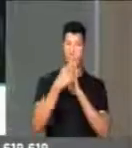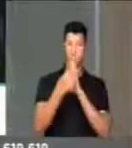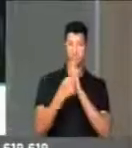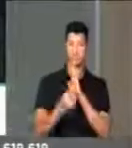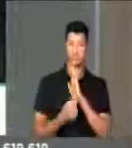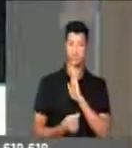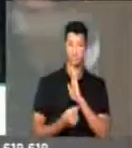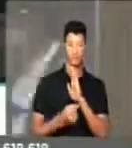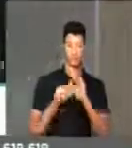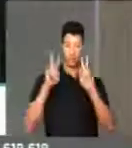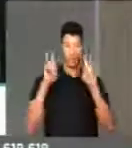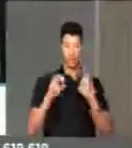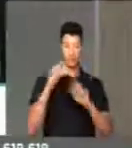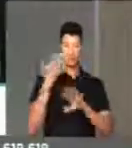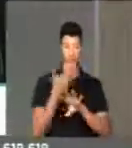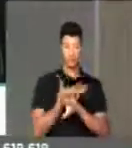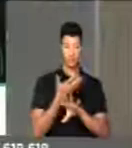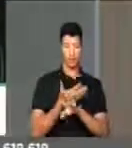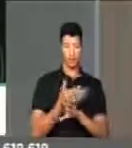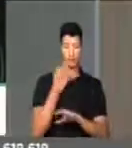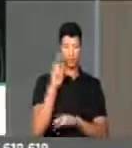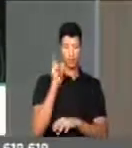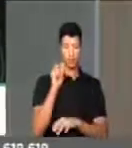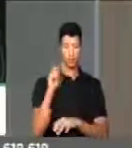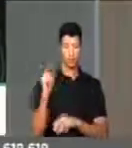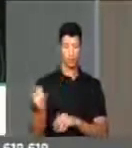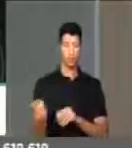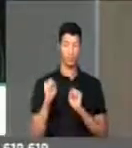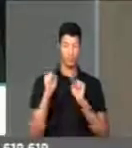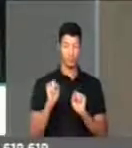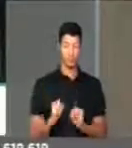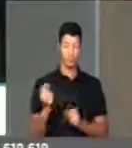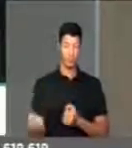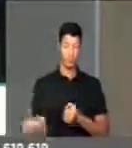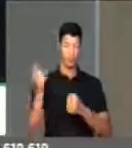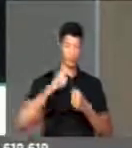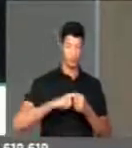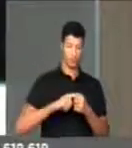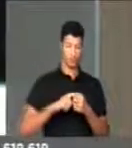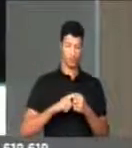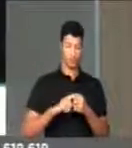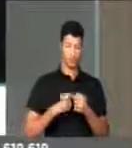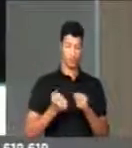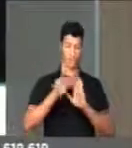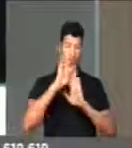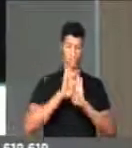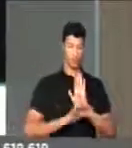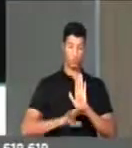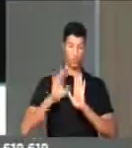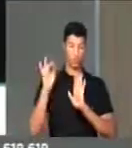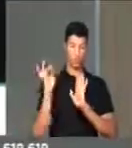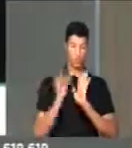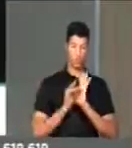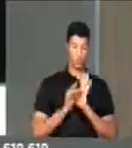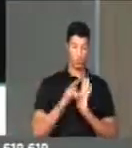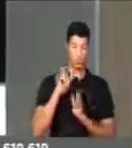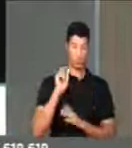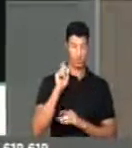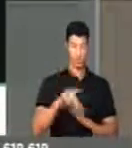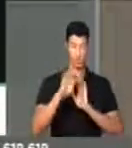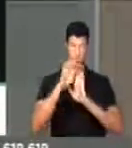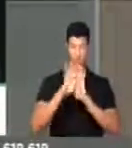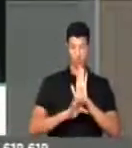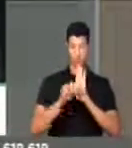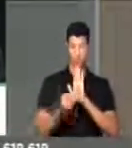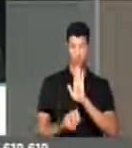destaque em relação a essa matéria para que possamos voltar ao texto original, que foi o